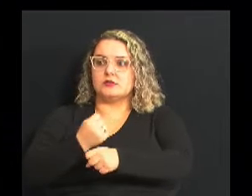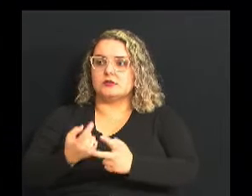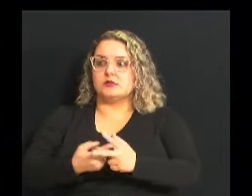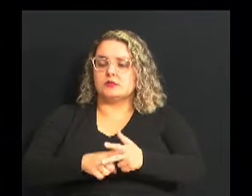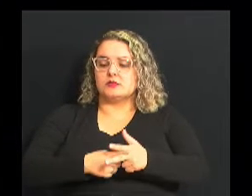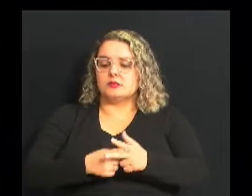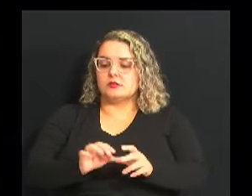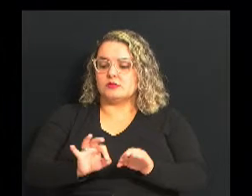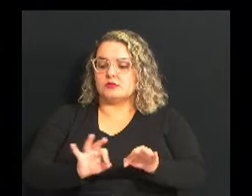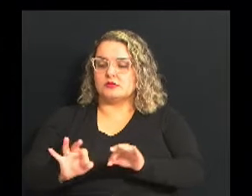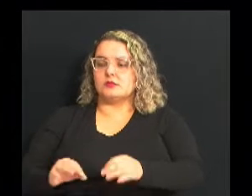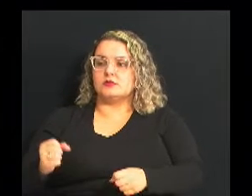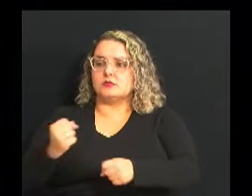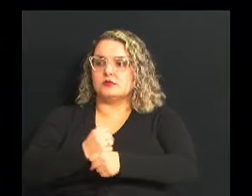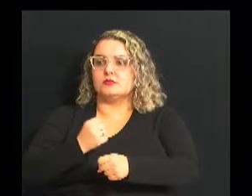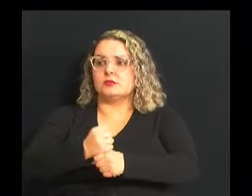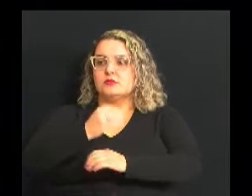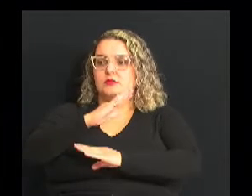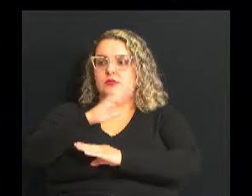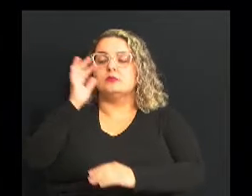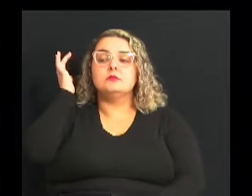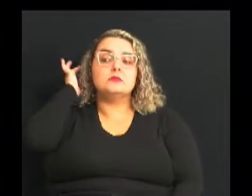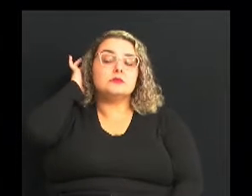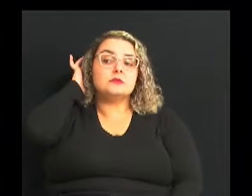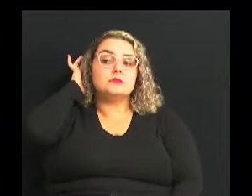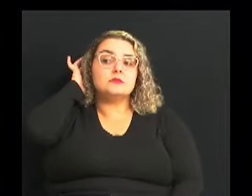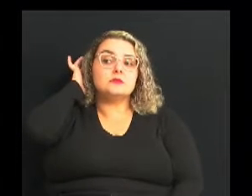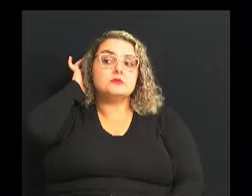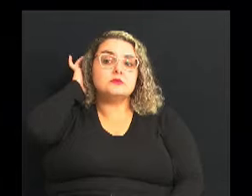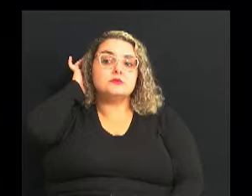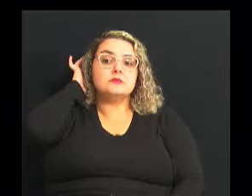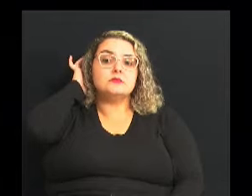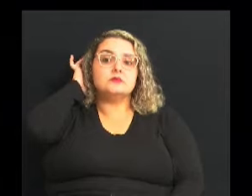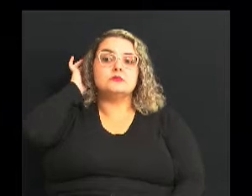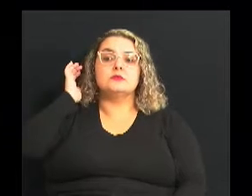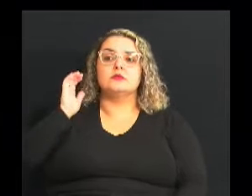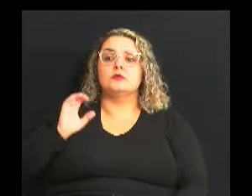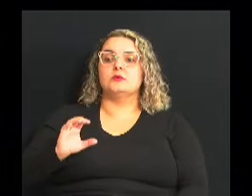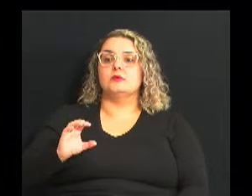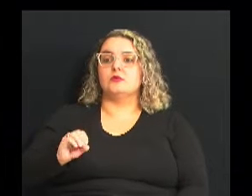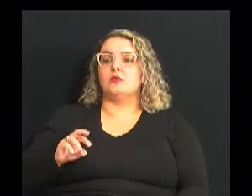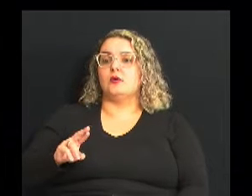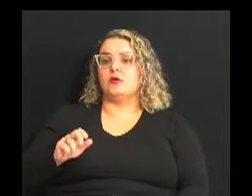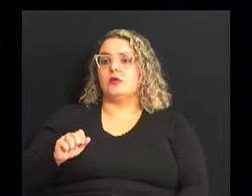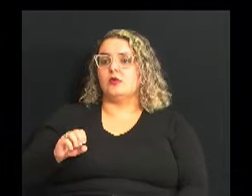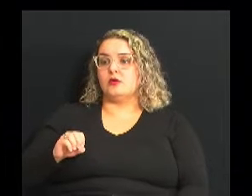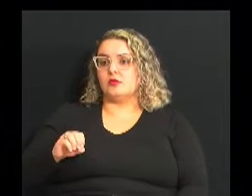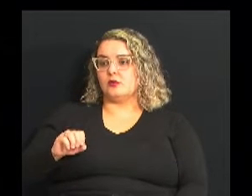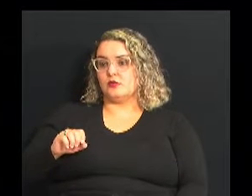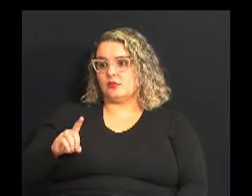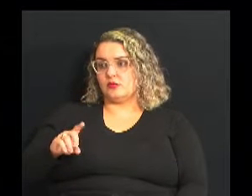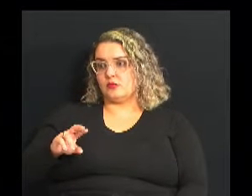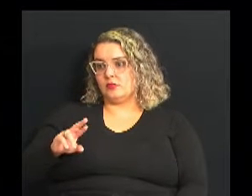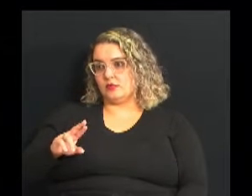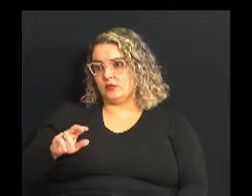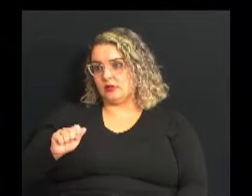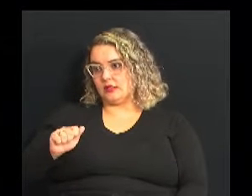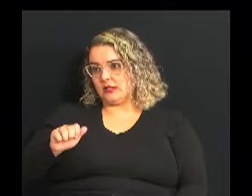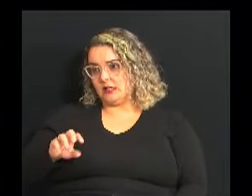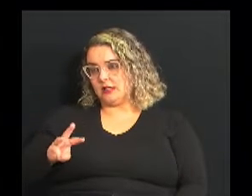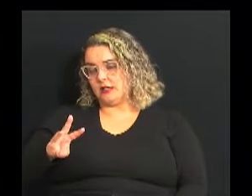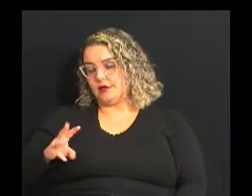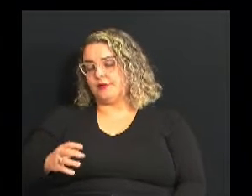nas obras da Câmara. O CorelDRAW para o pessoal da comunicação, para fazer as artes, né, de divulgação de eventos, né, e